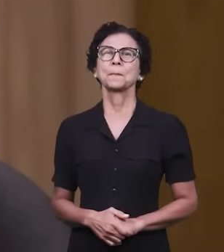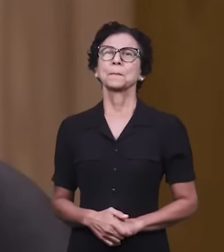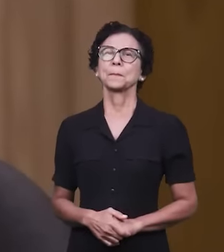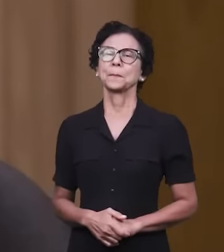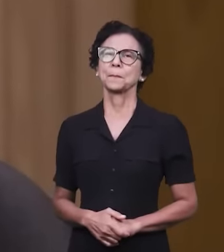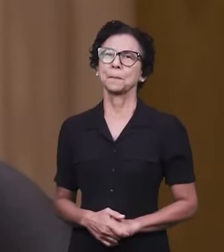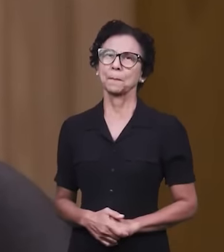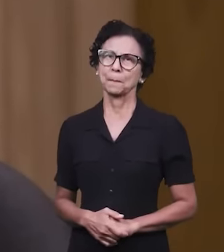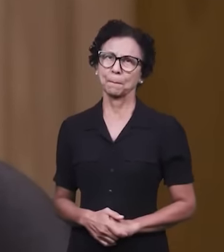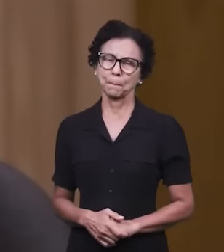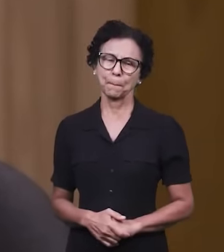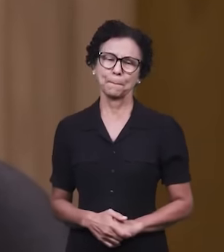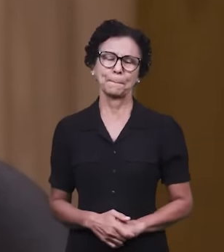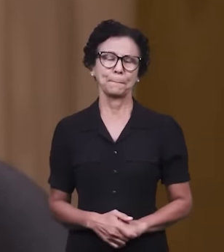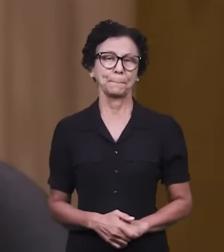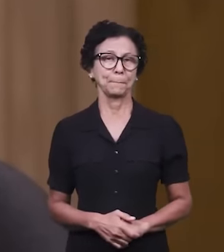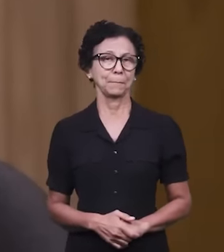Bem,